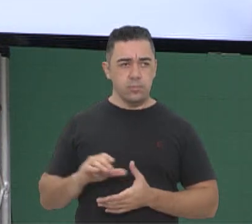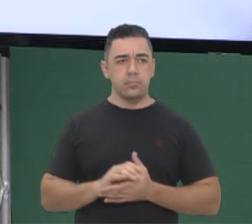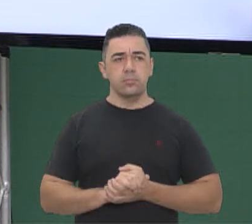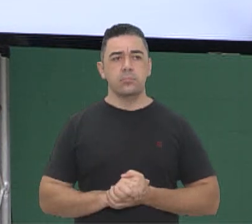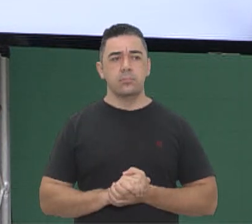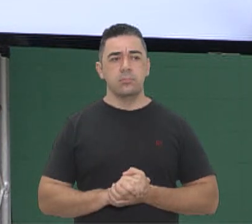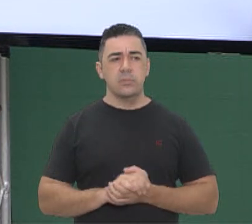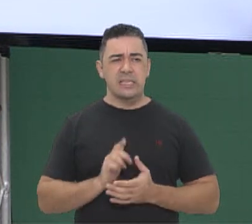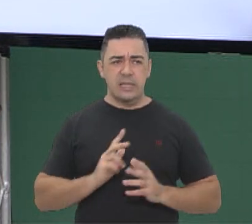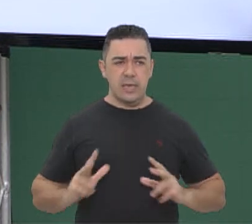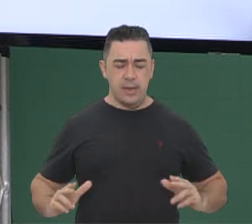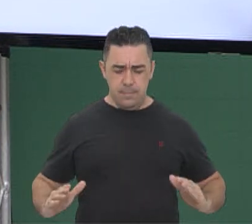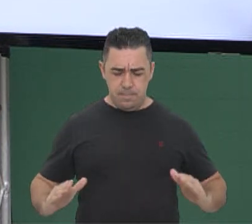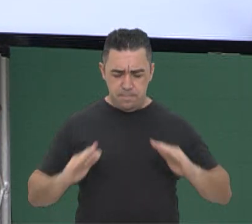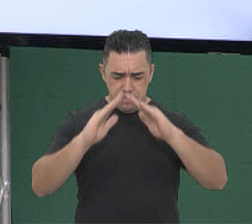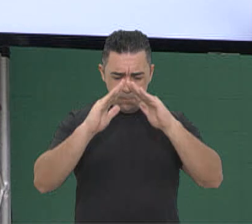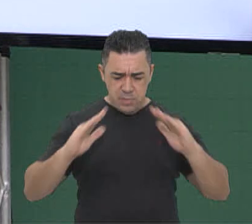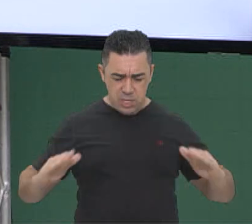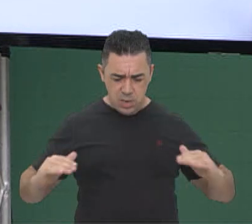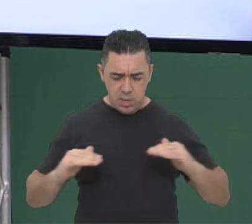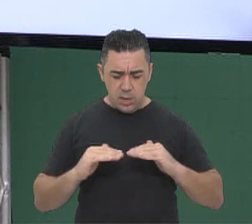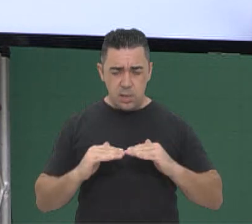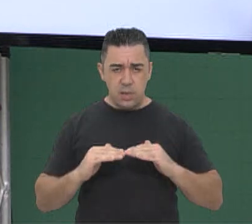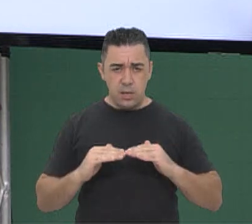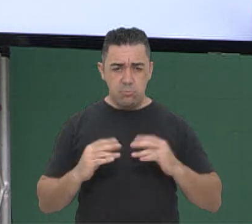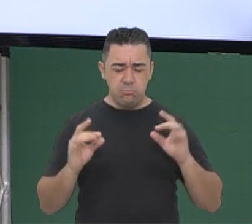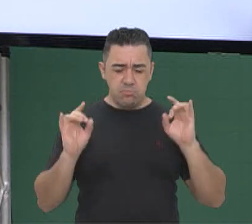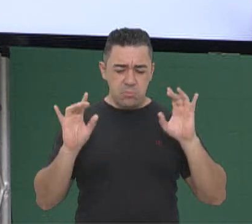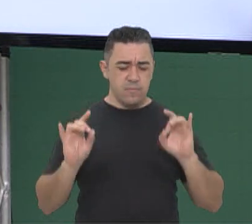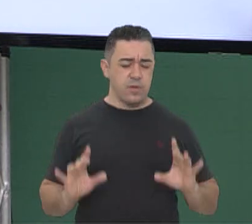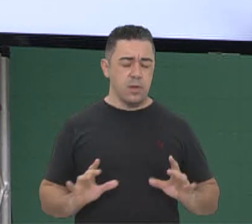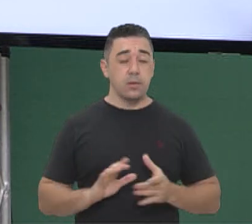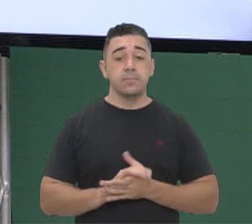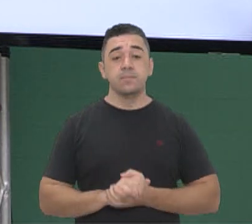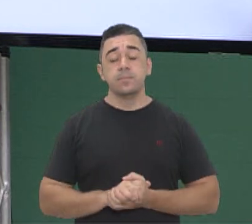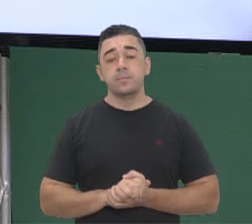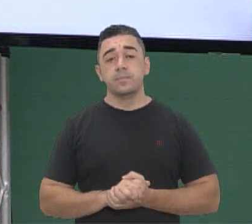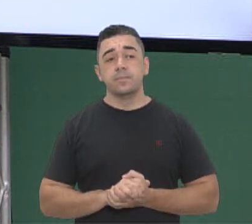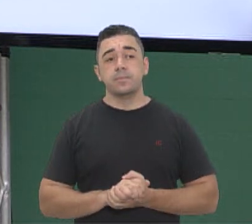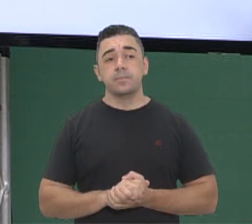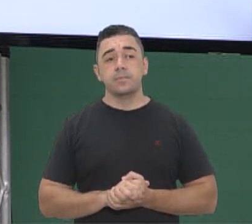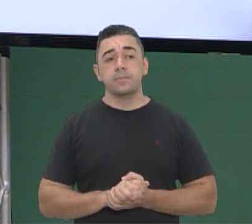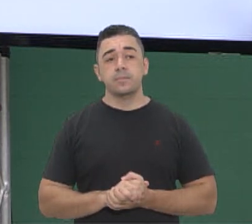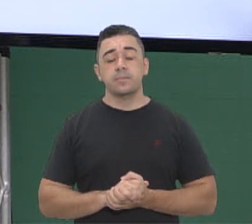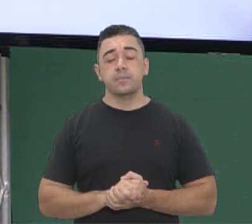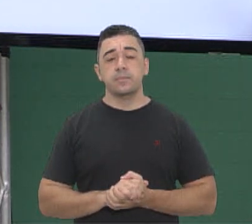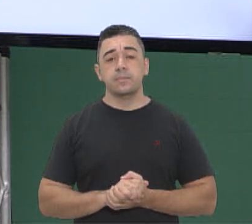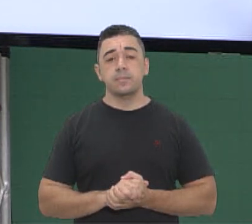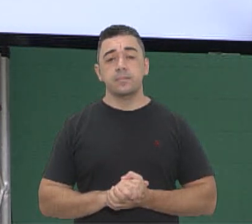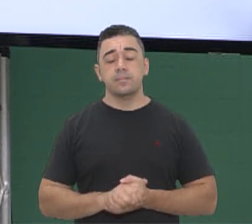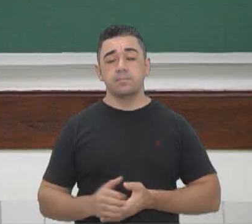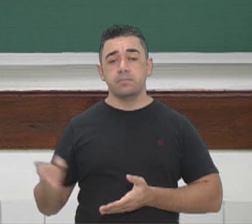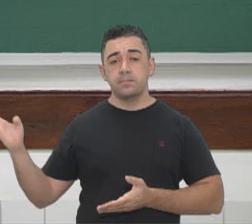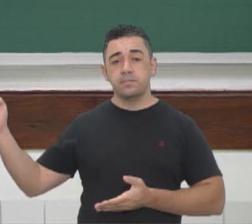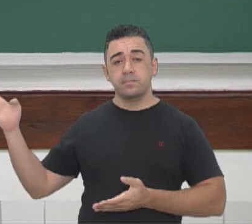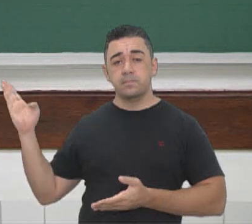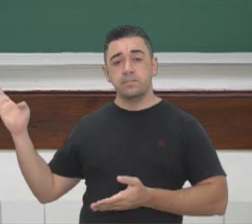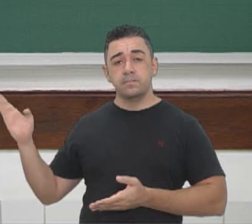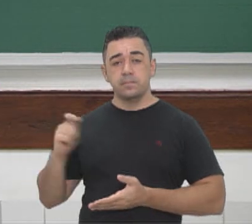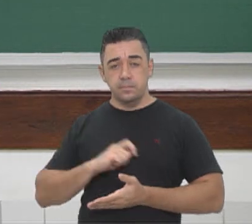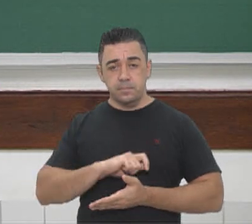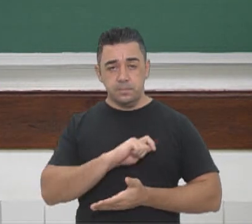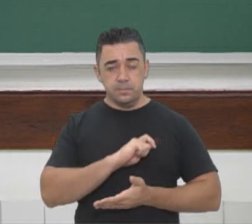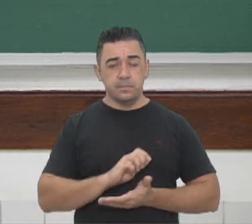adobe adornada, de barro com palha enfeitada. Em seus murales com impressionantes imagens